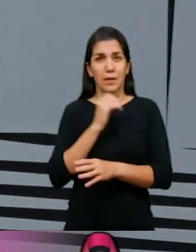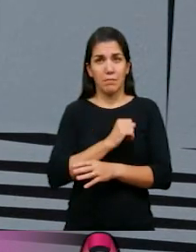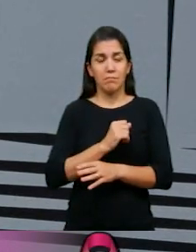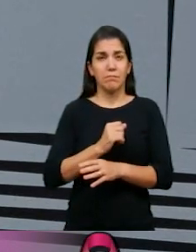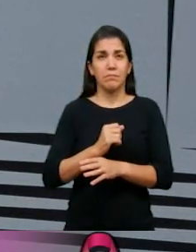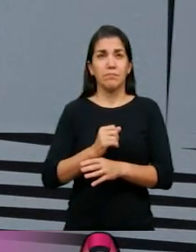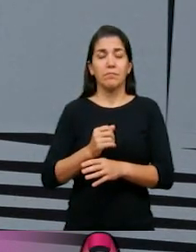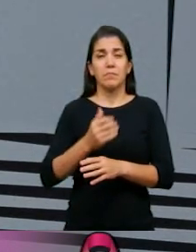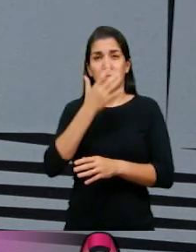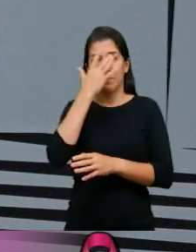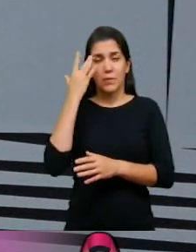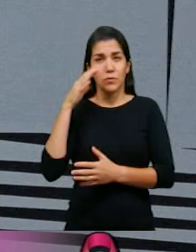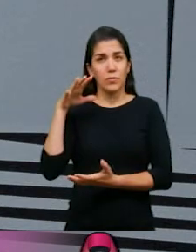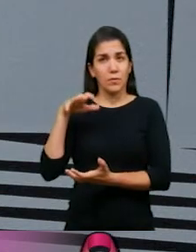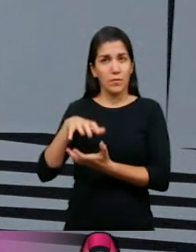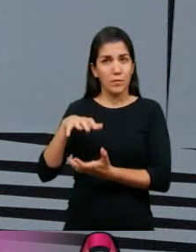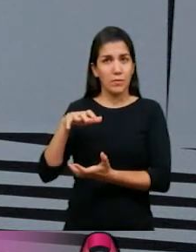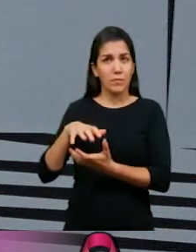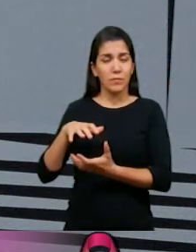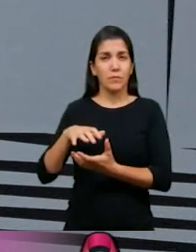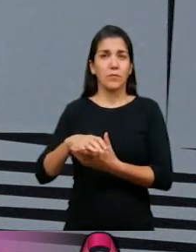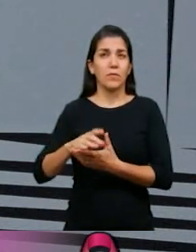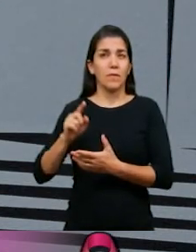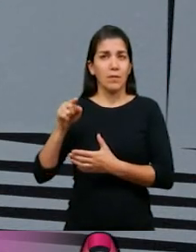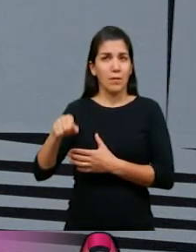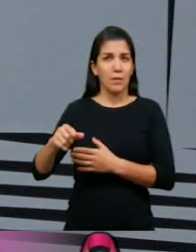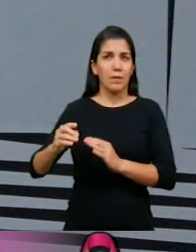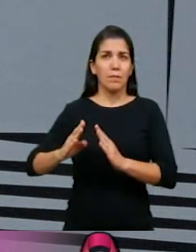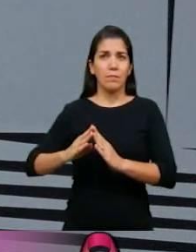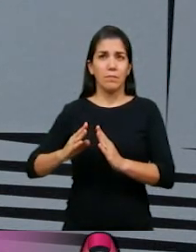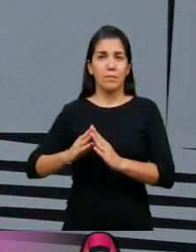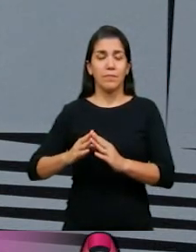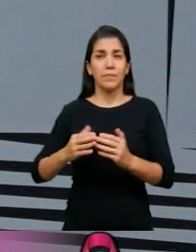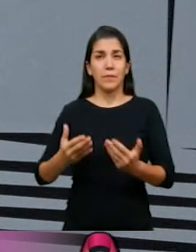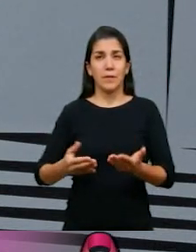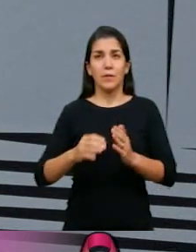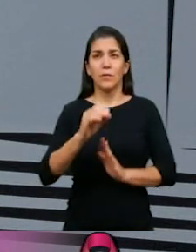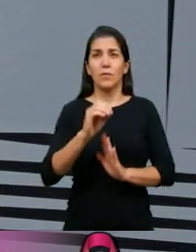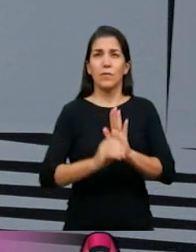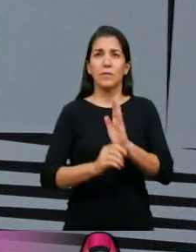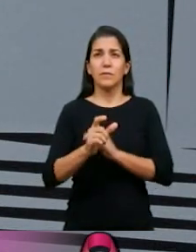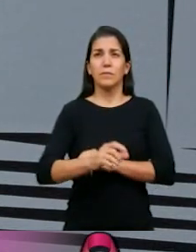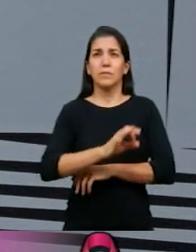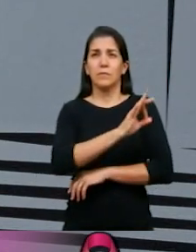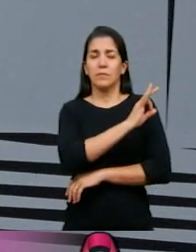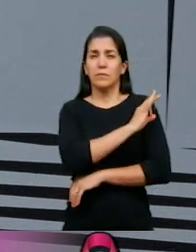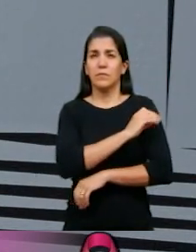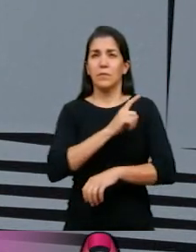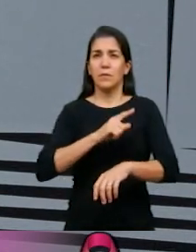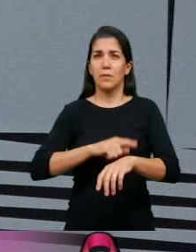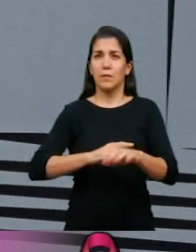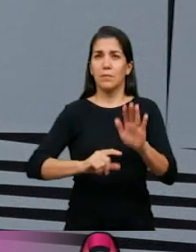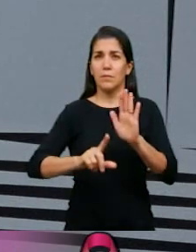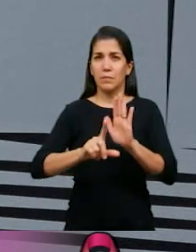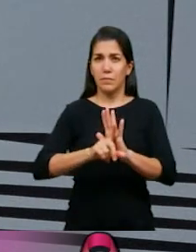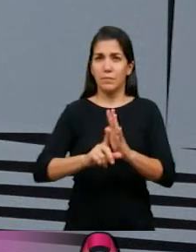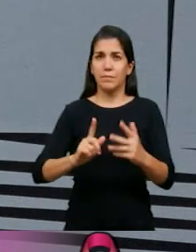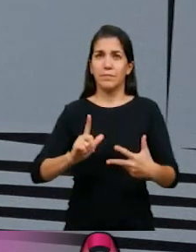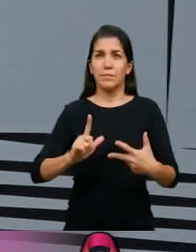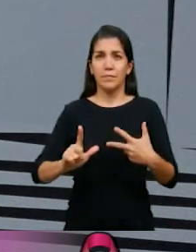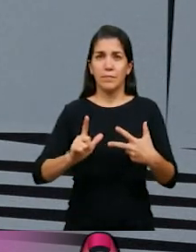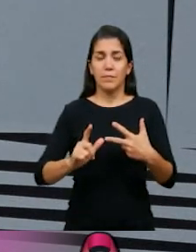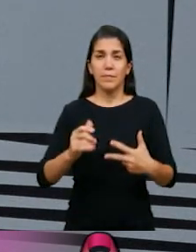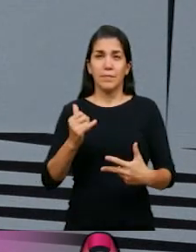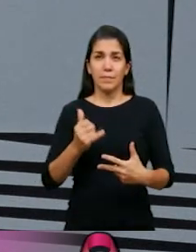programa, requeremos ouvir do plenário na forma regimental, seja oficiado o senhor prefeito municipal, para que no prazo legal informe a este